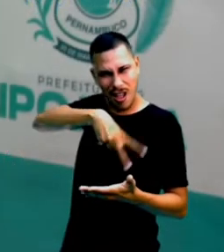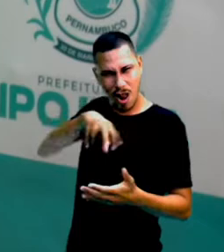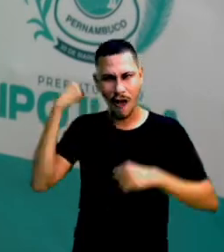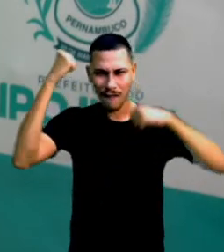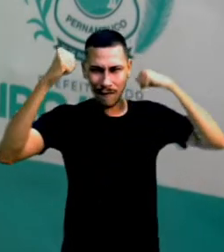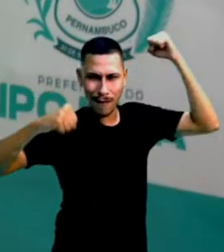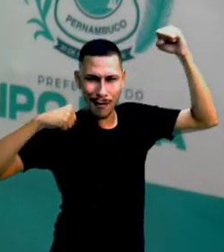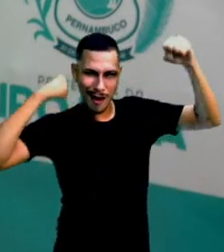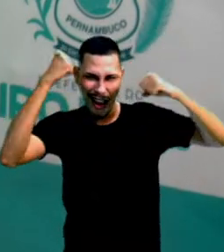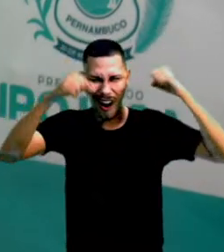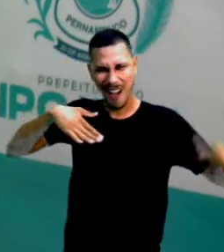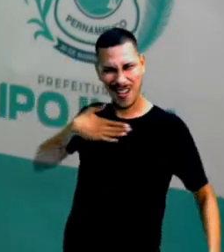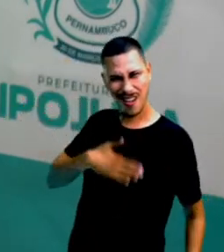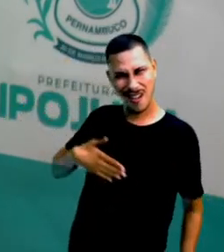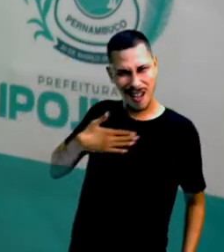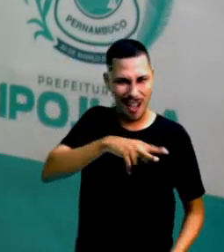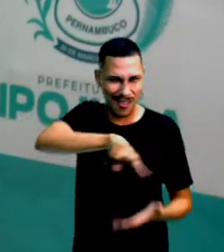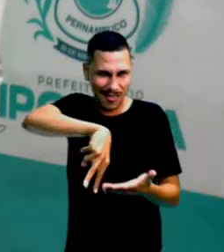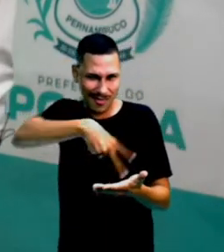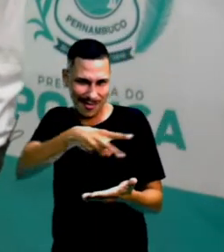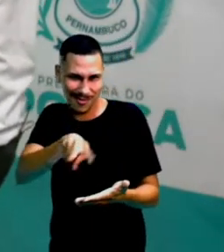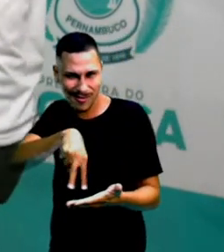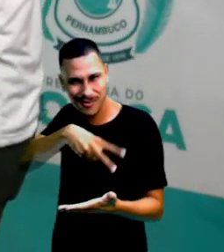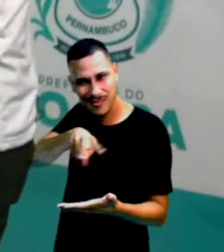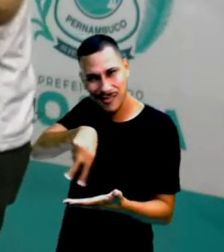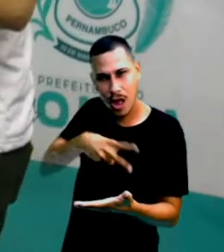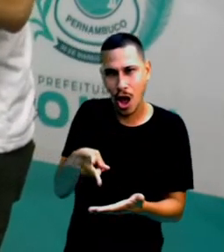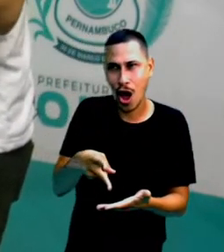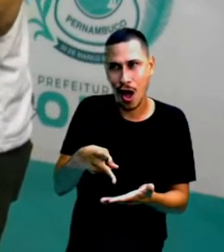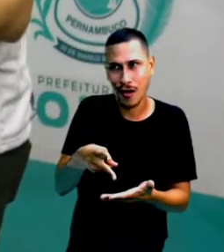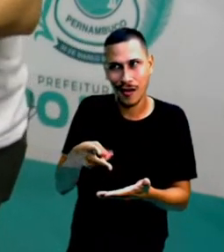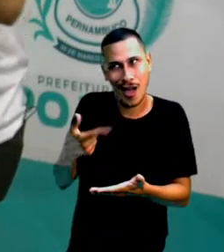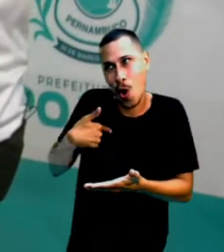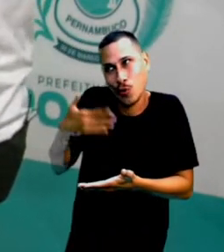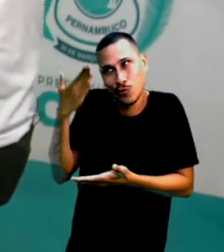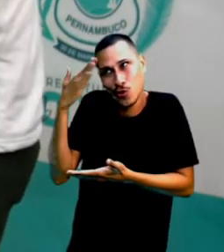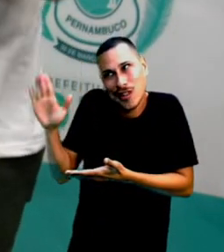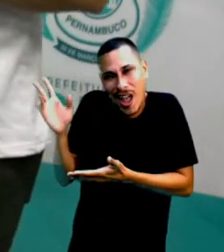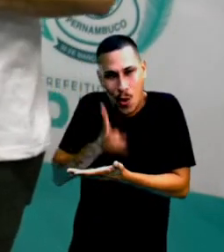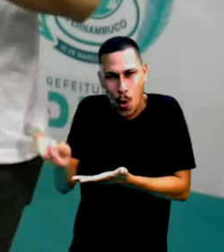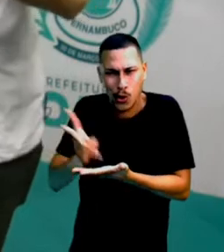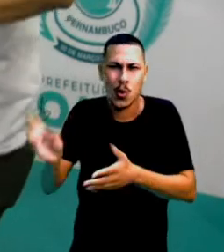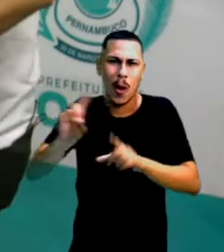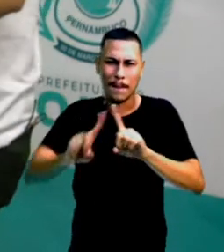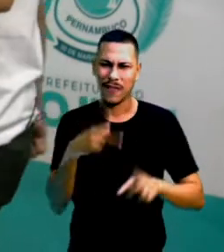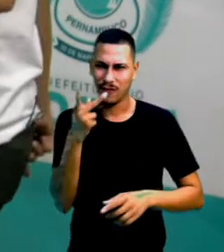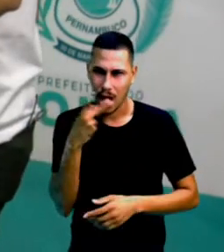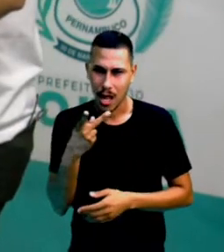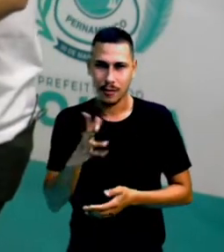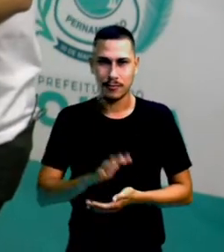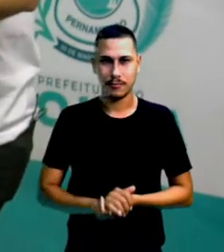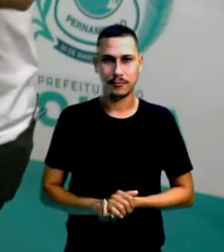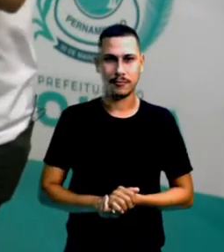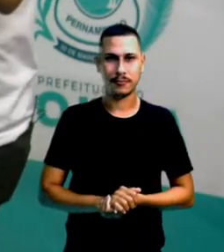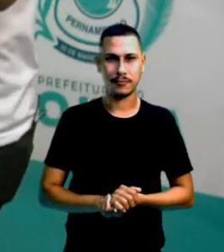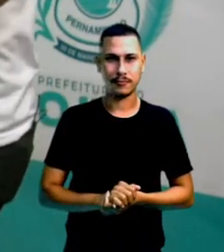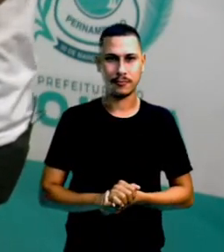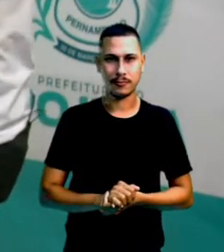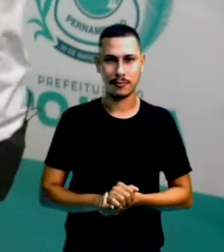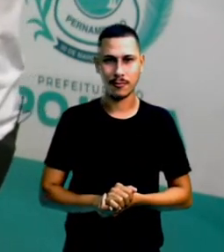no bailão ela gosta de bailar o resto eu não sei porque né mas tem um refrão que diz assim